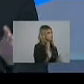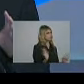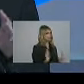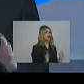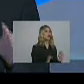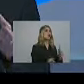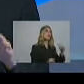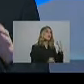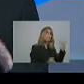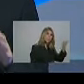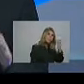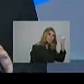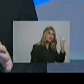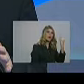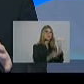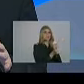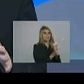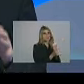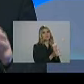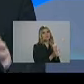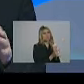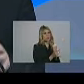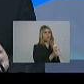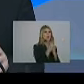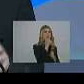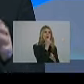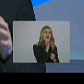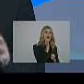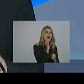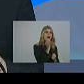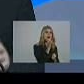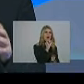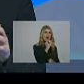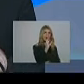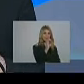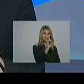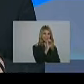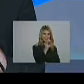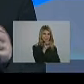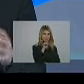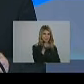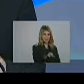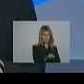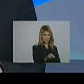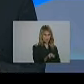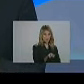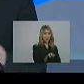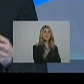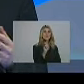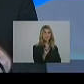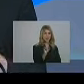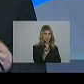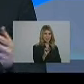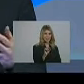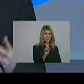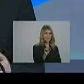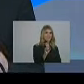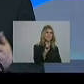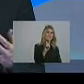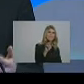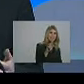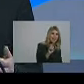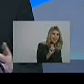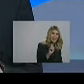que é fundamental para a segurança a gente acabar com 80 mil faltas em vagas